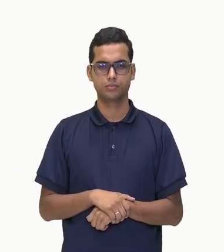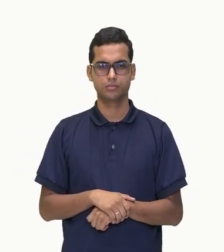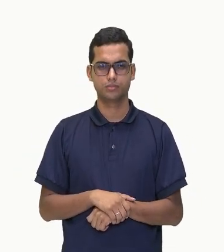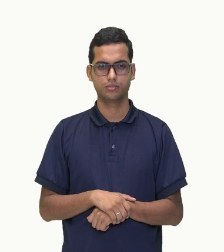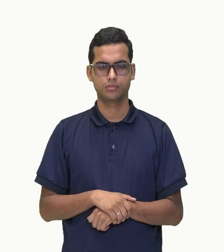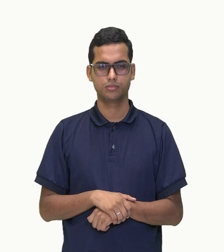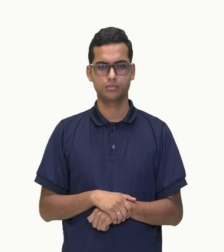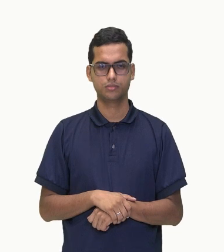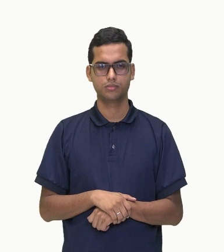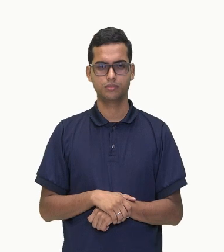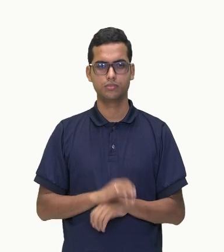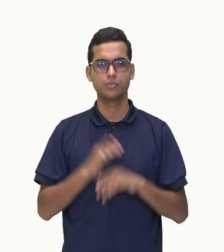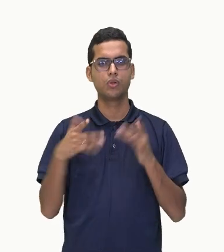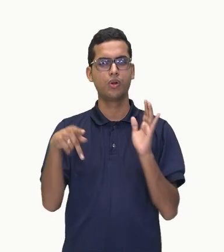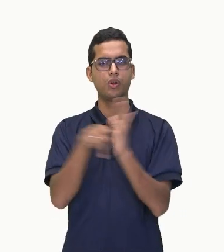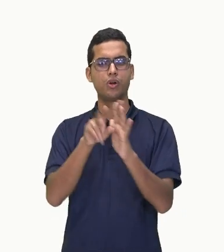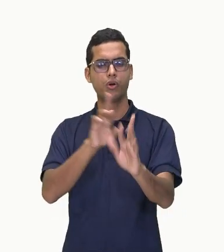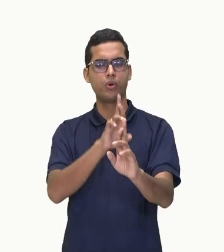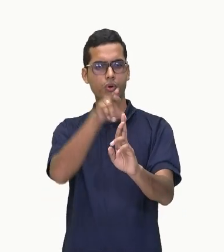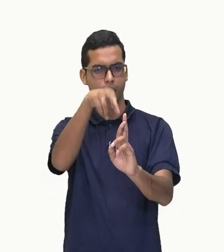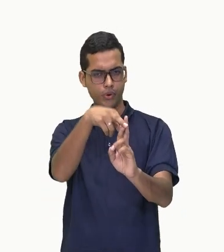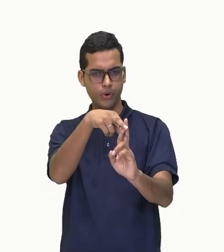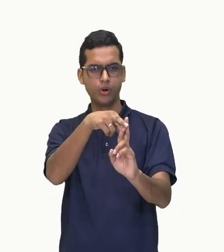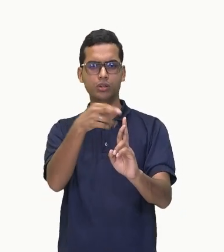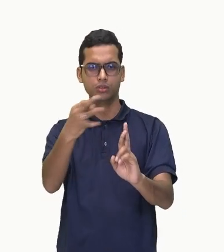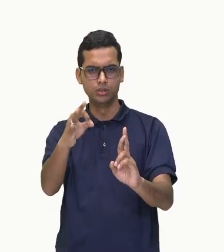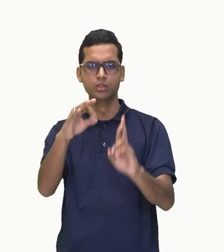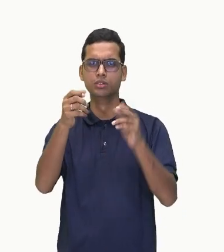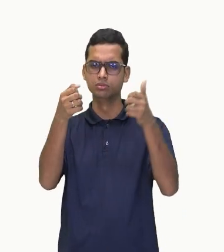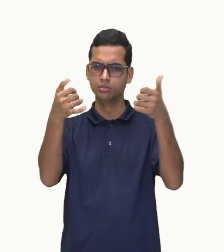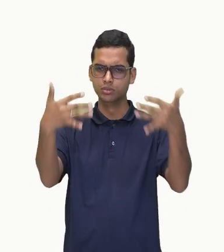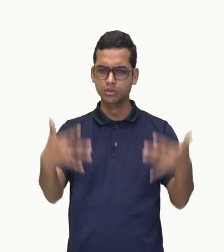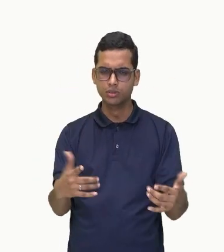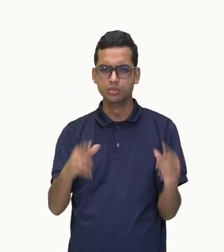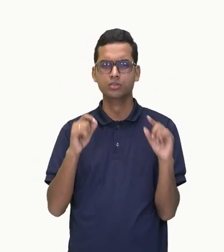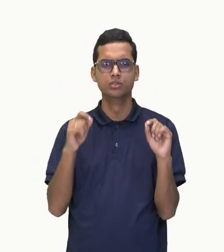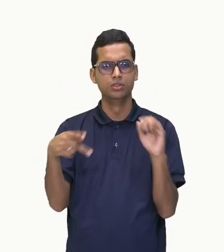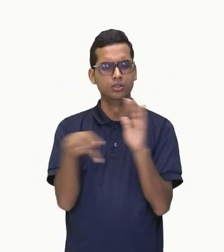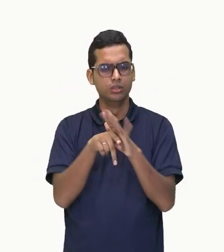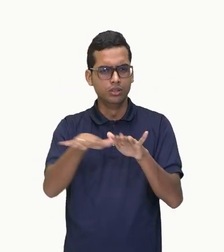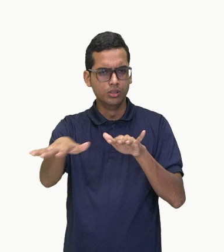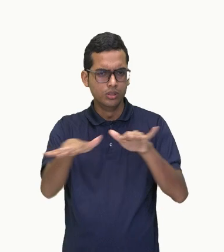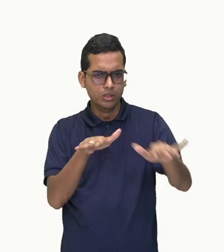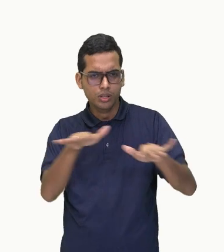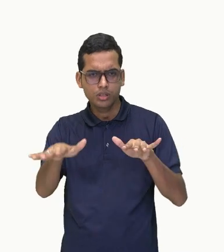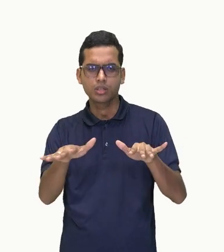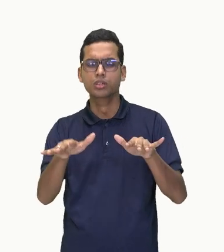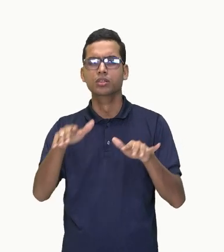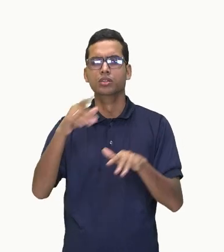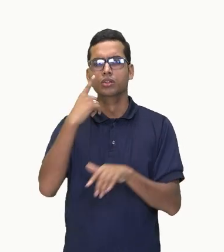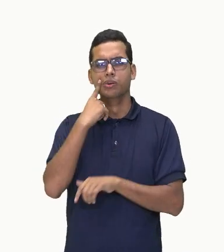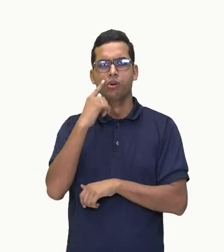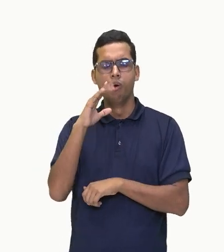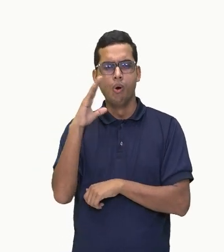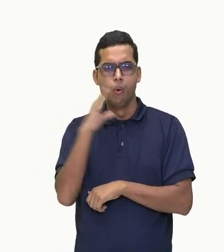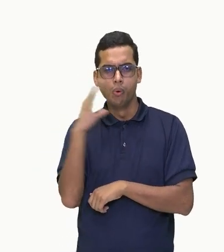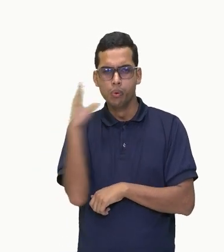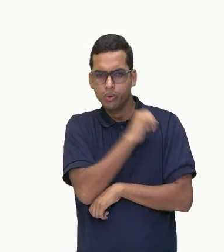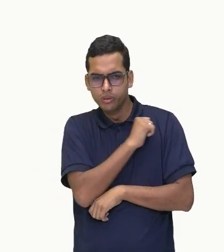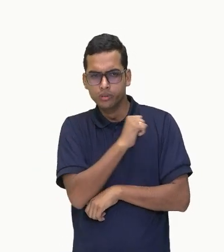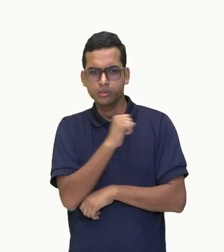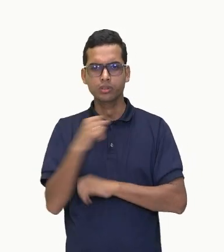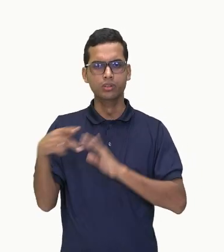determinado referencial. Dizemos que ela está em movimento uniforme, o